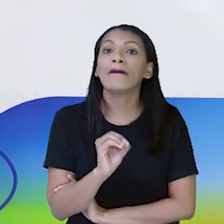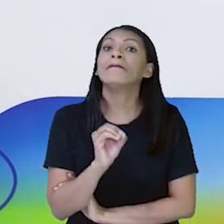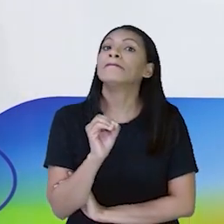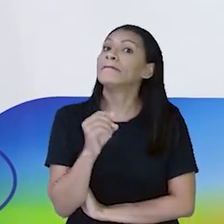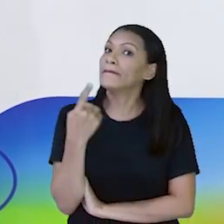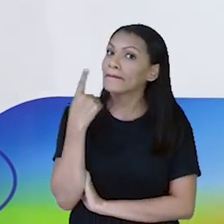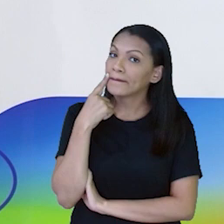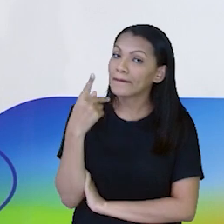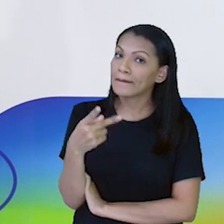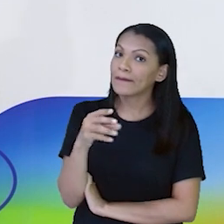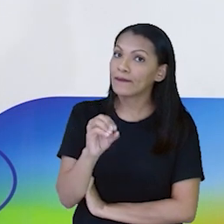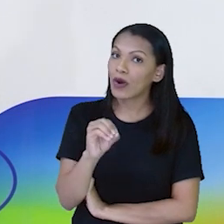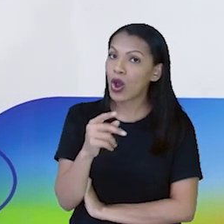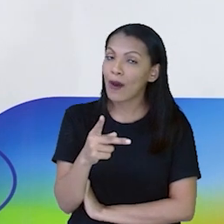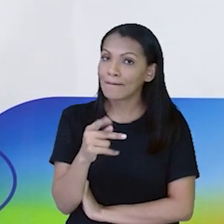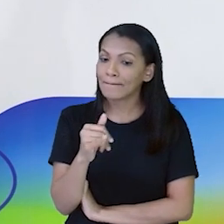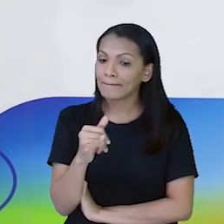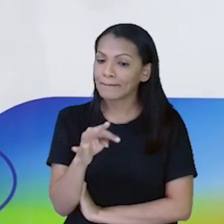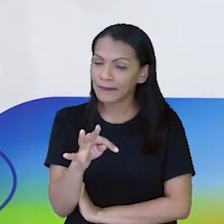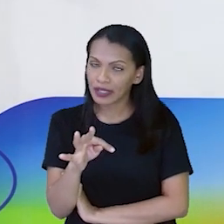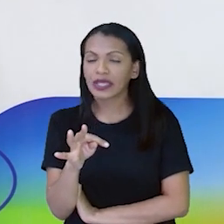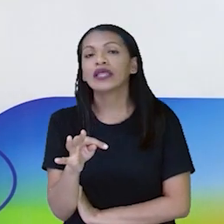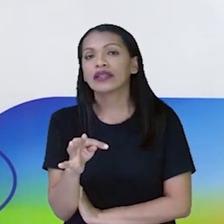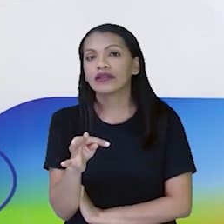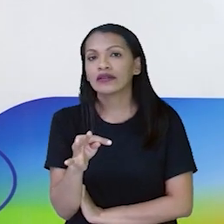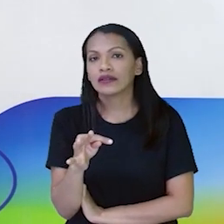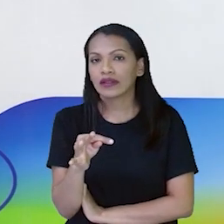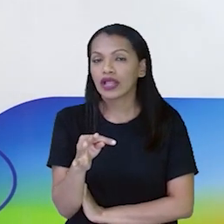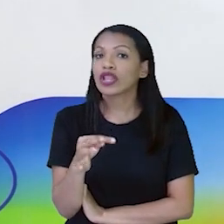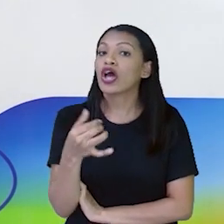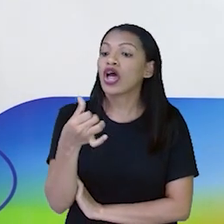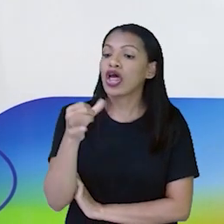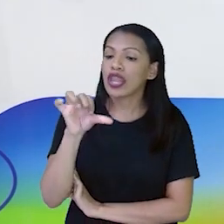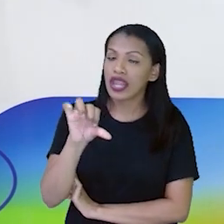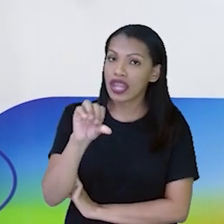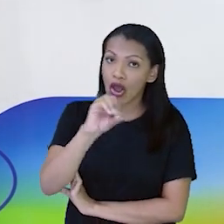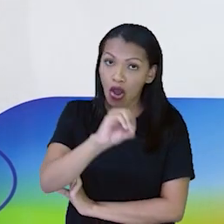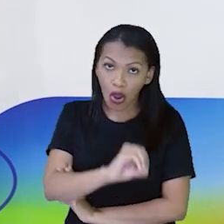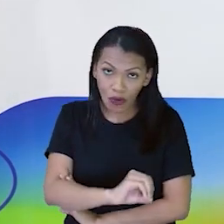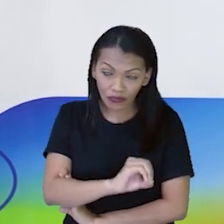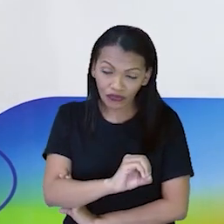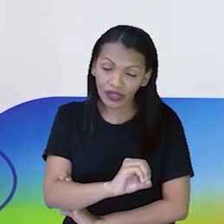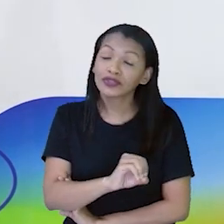pop-it. Eu estava no 70, não foi 90. Isso? 90,